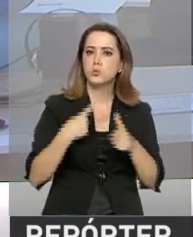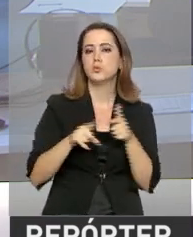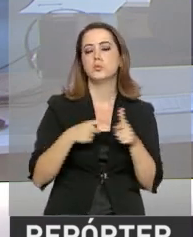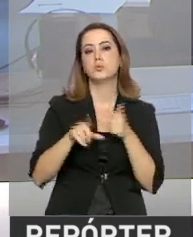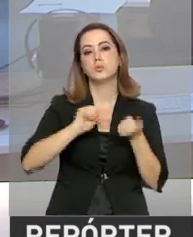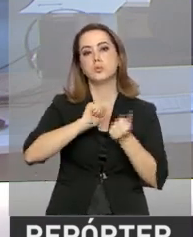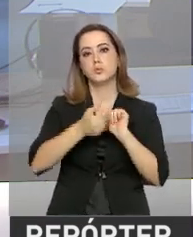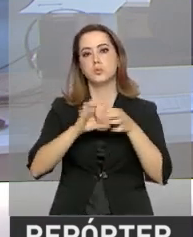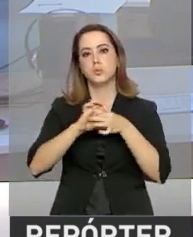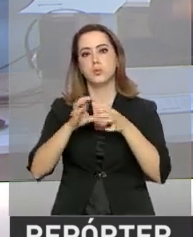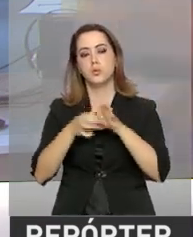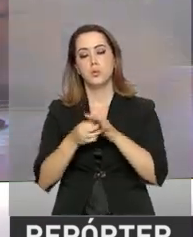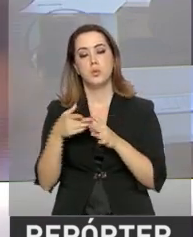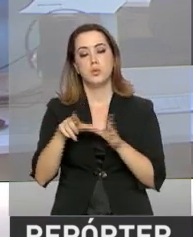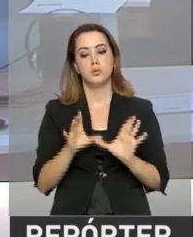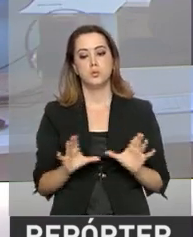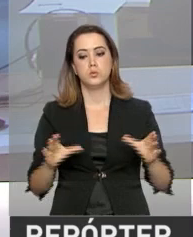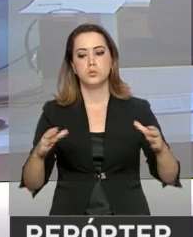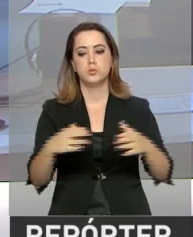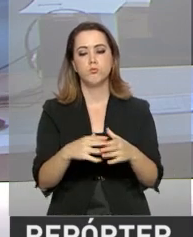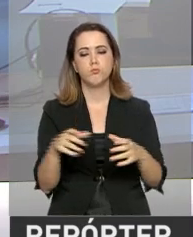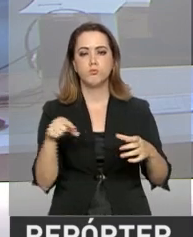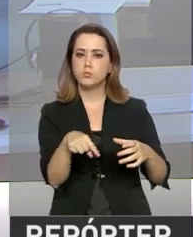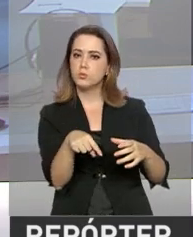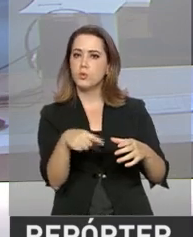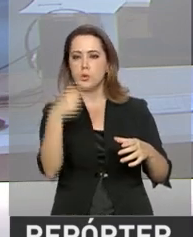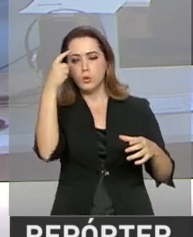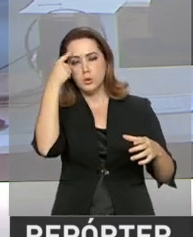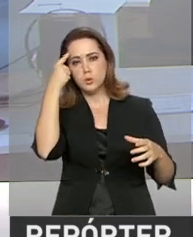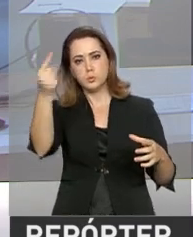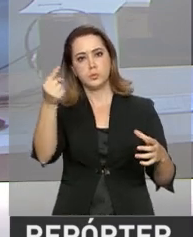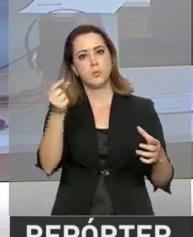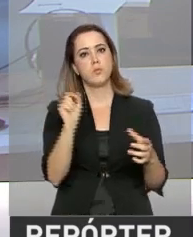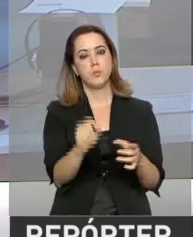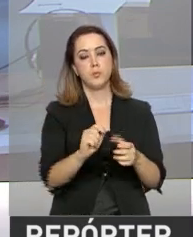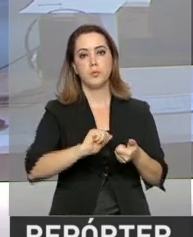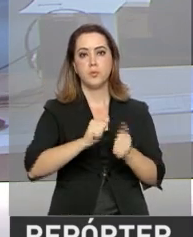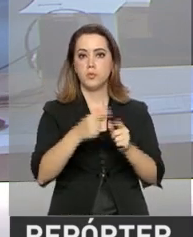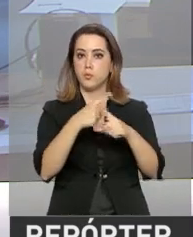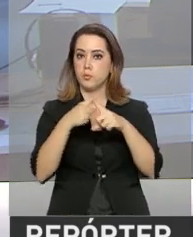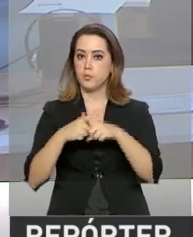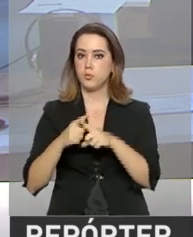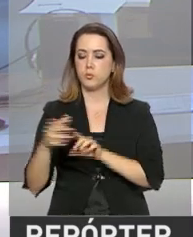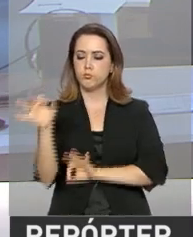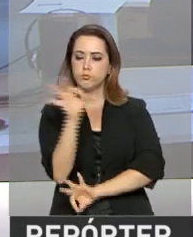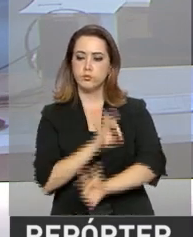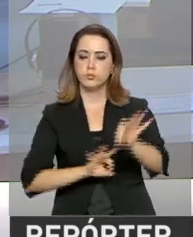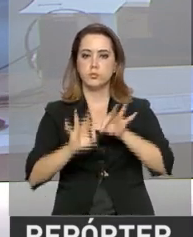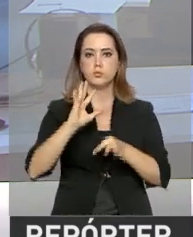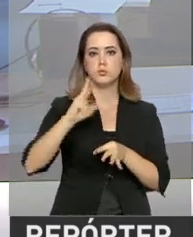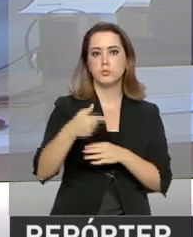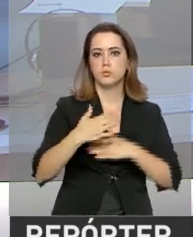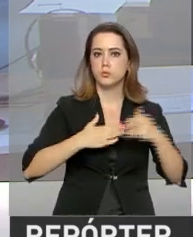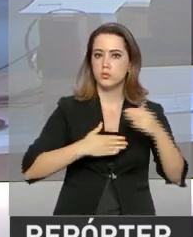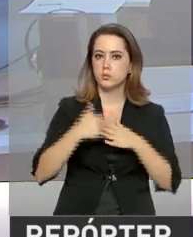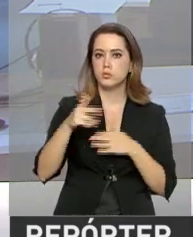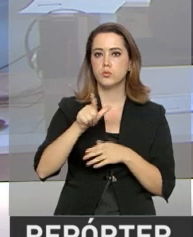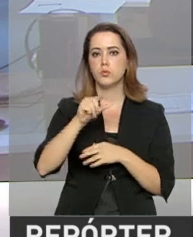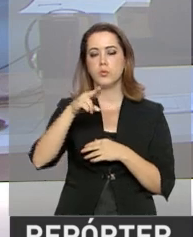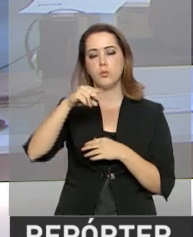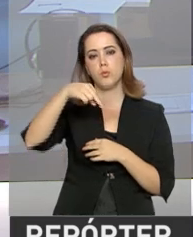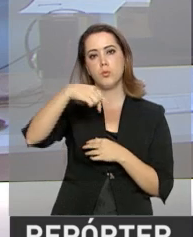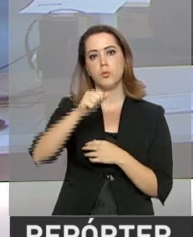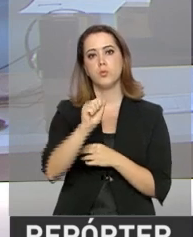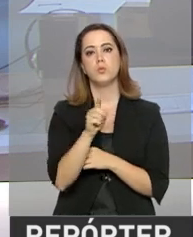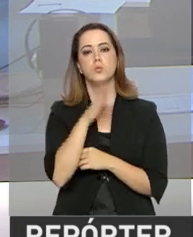isso, conta com o Centro de Inteligência dos Jogos, responsável por coordenar todas as ações. A repórter Luana Karen foi até lá para conferir